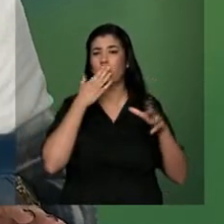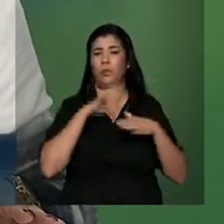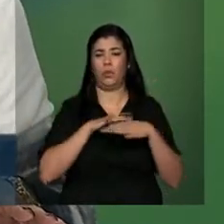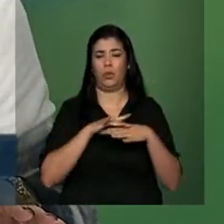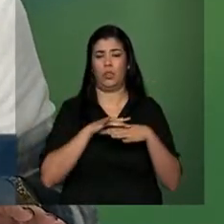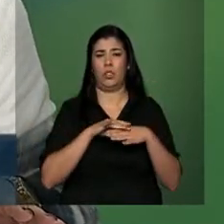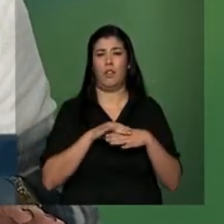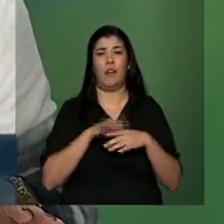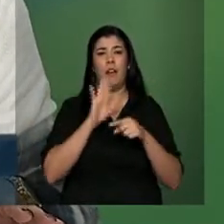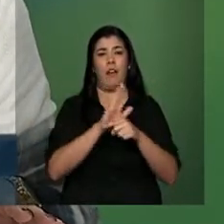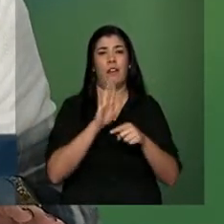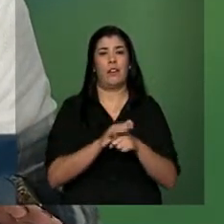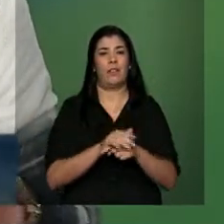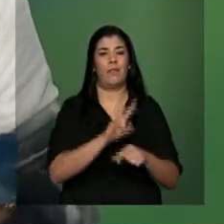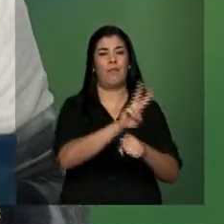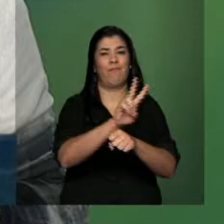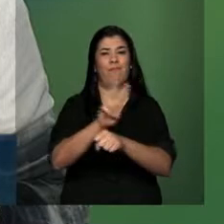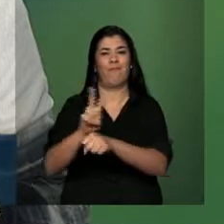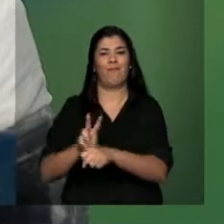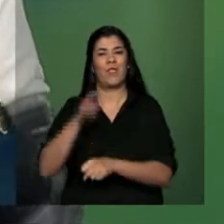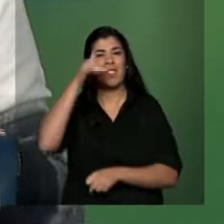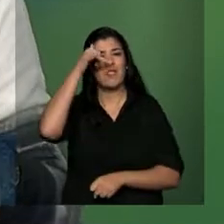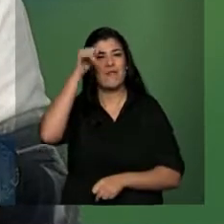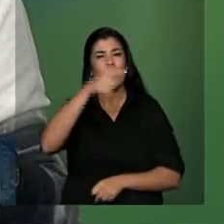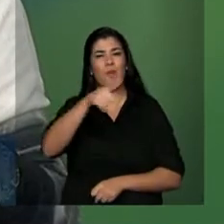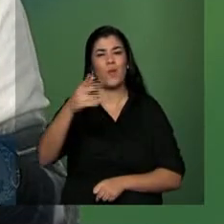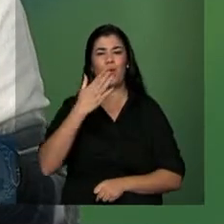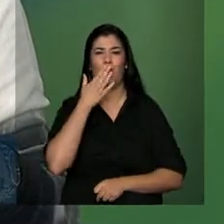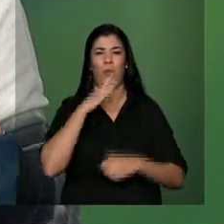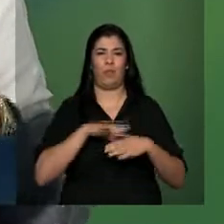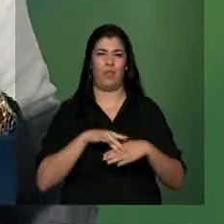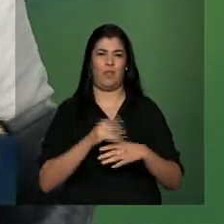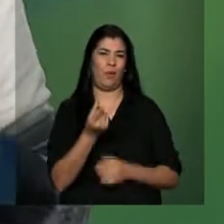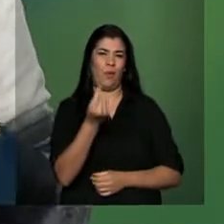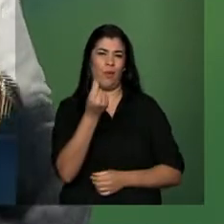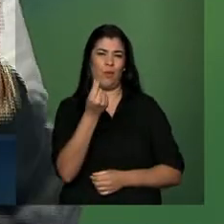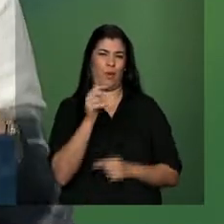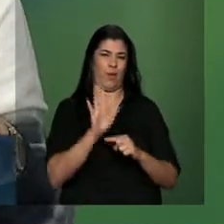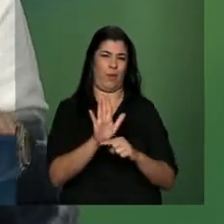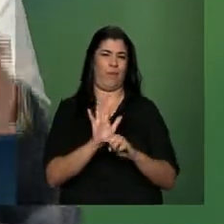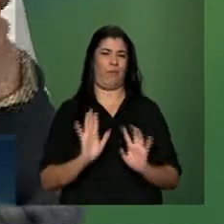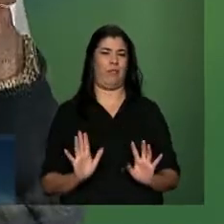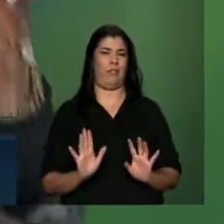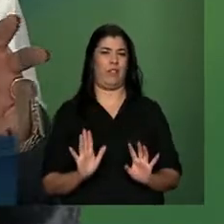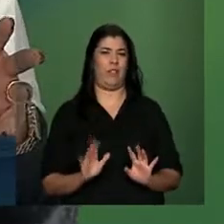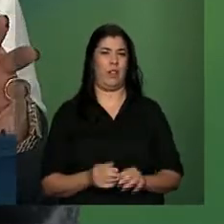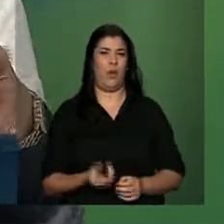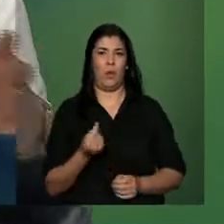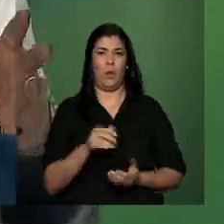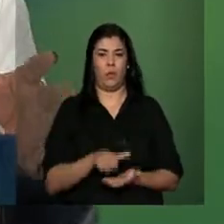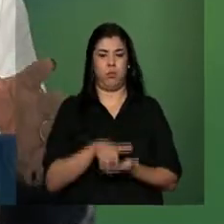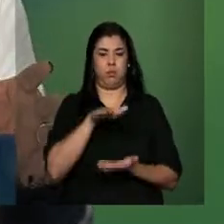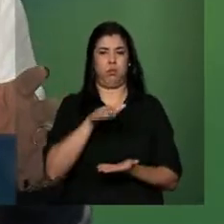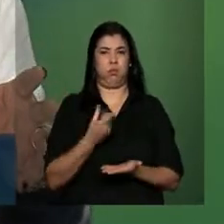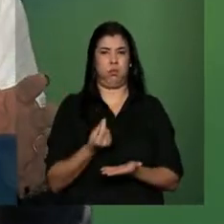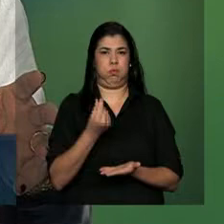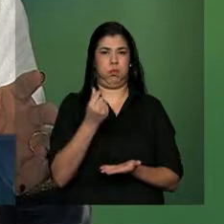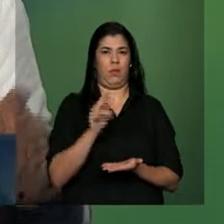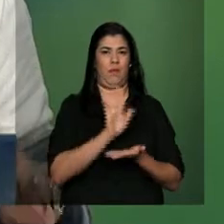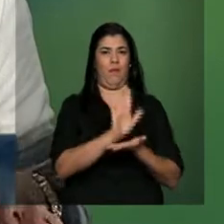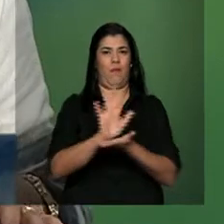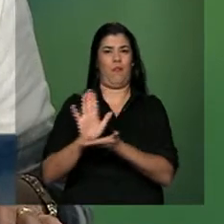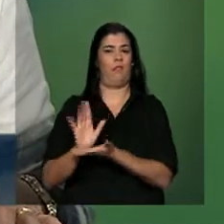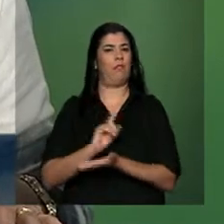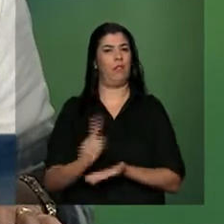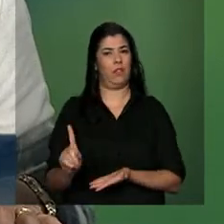até 30% na defesa. Então, não é só dinheiro que faz a diferença. Não é só o dinheiro, um monte de dinheiro que vai trazer a